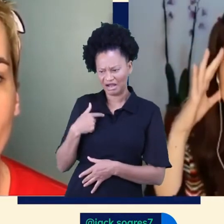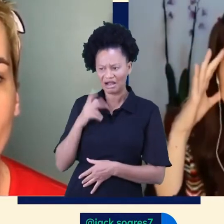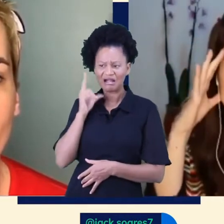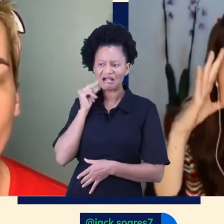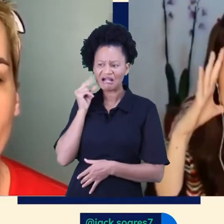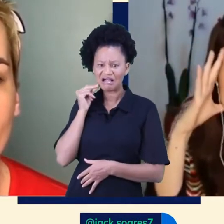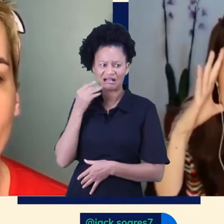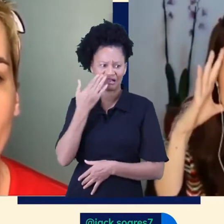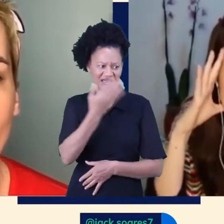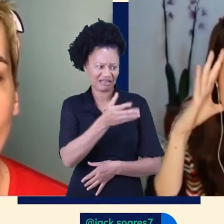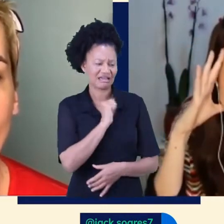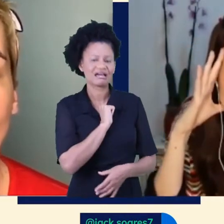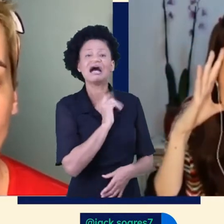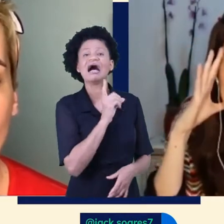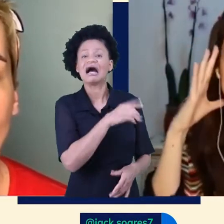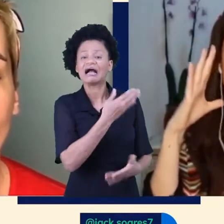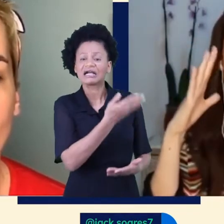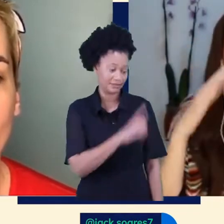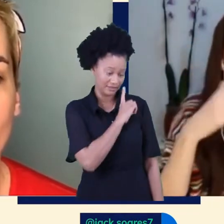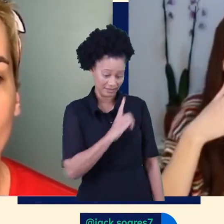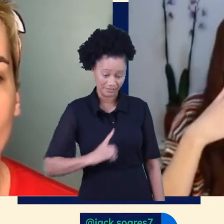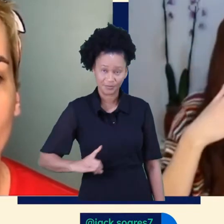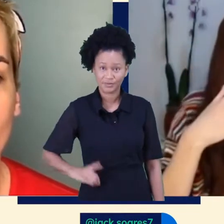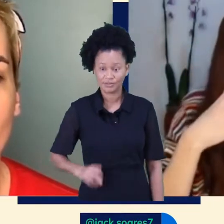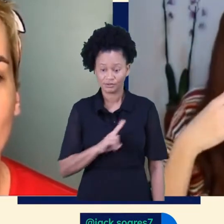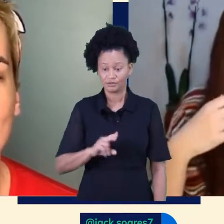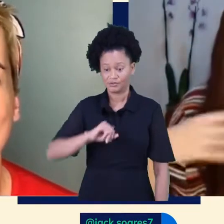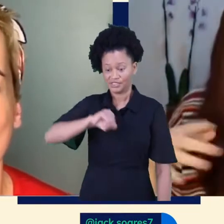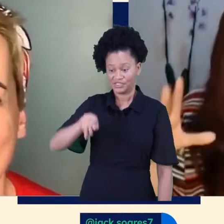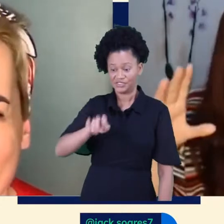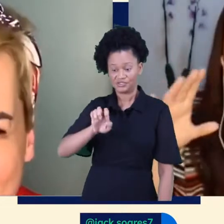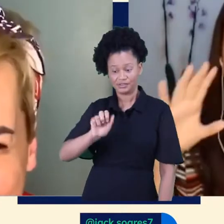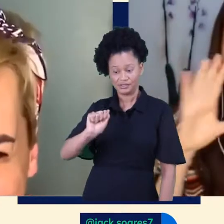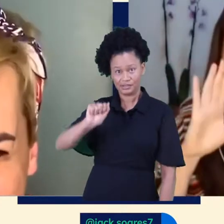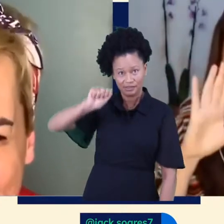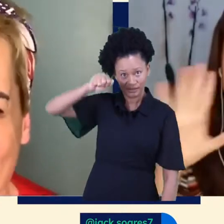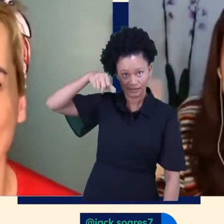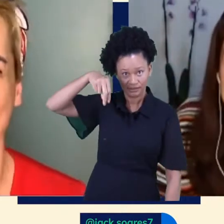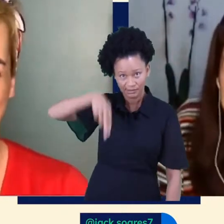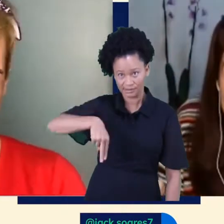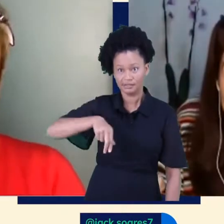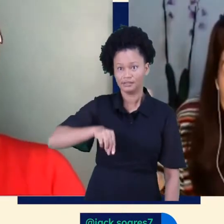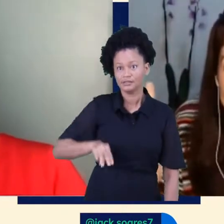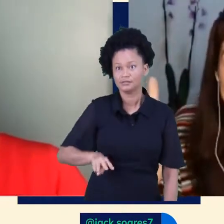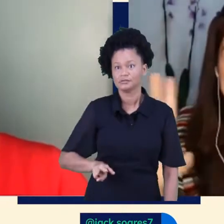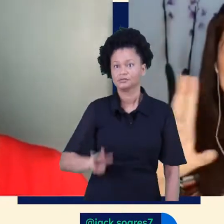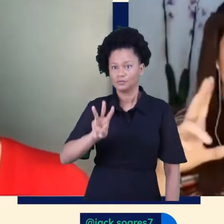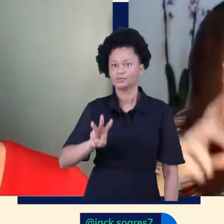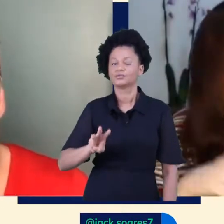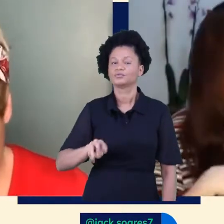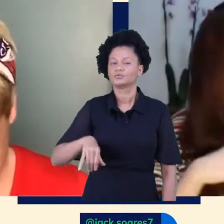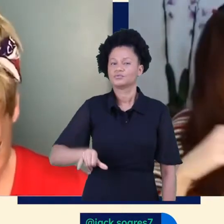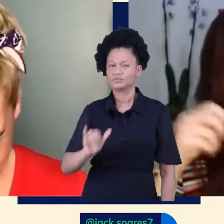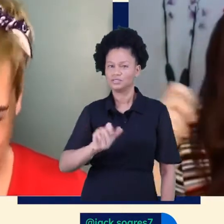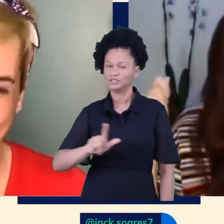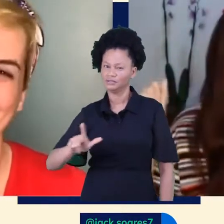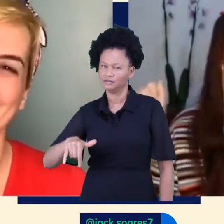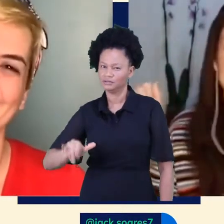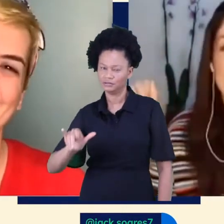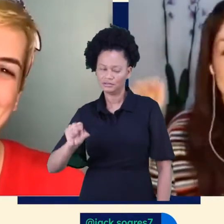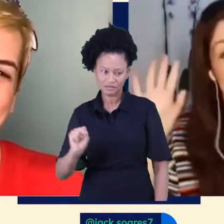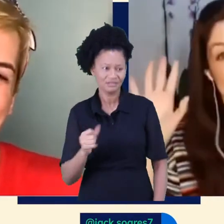Jean Willis, né? Que queria que as crianças pudessem fazer cirurgia já